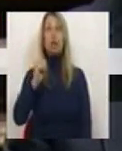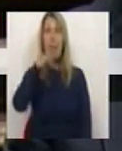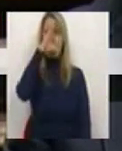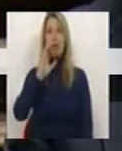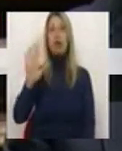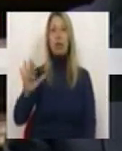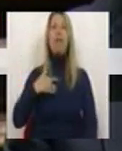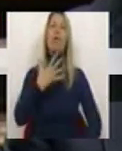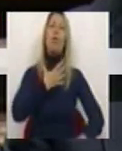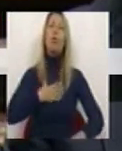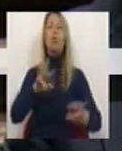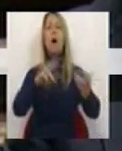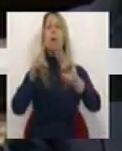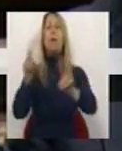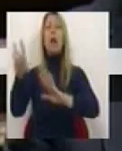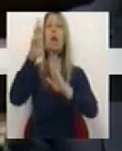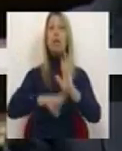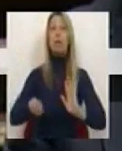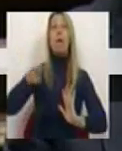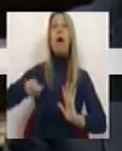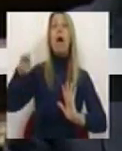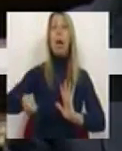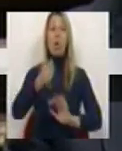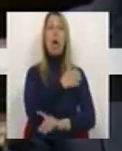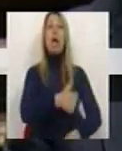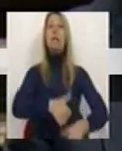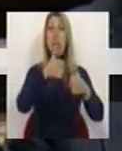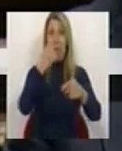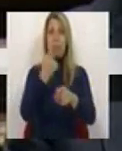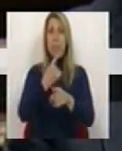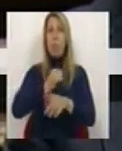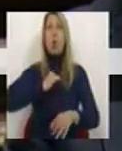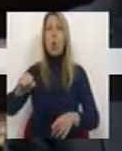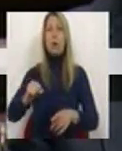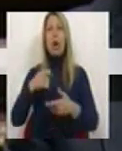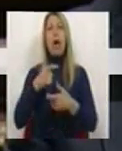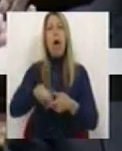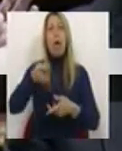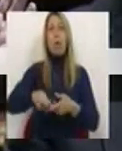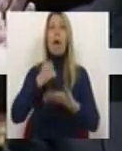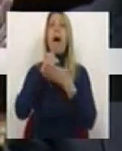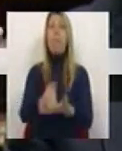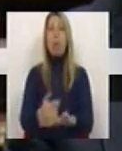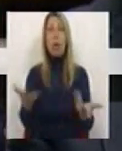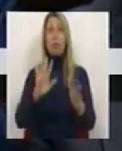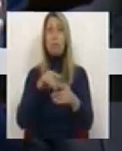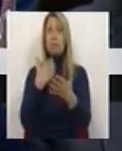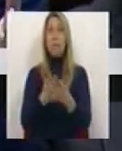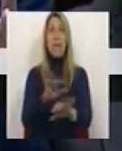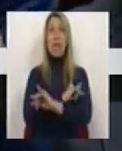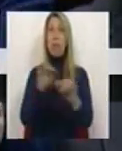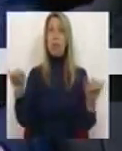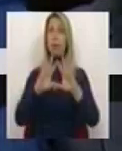regime de arrendamento urbano, atacou até a renda apoiada, veja-se lá, e com isto fez os preços da habitação impossíveis para a generalidade